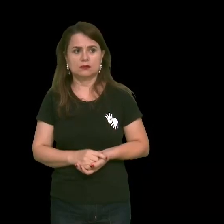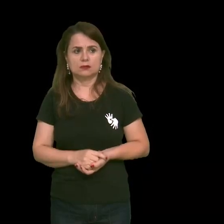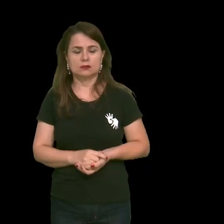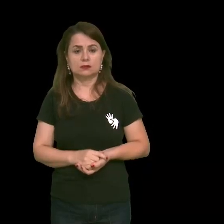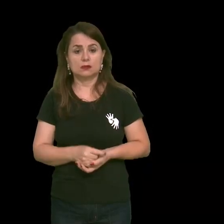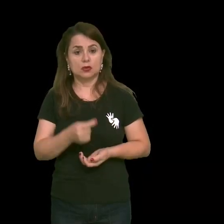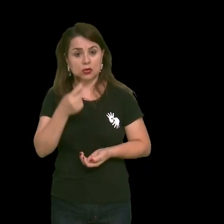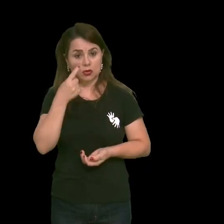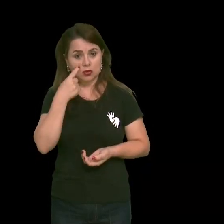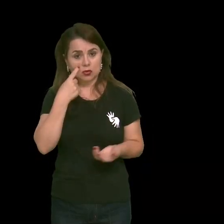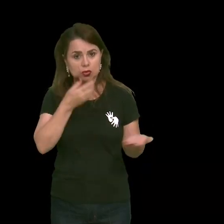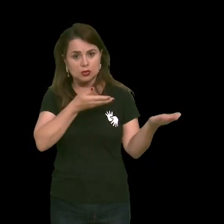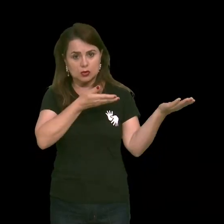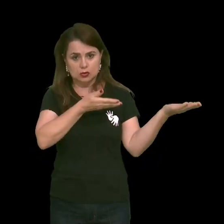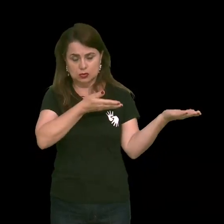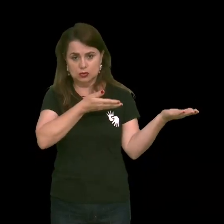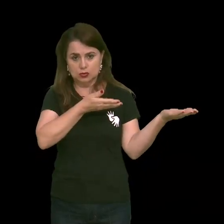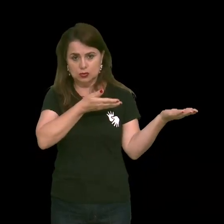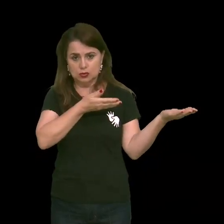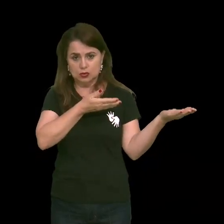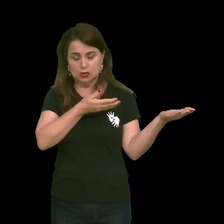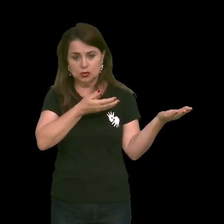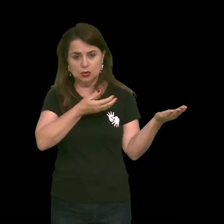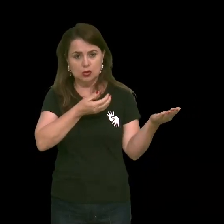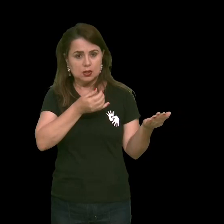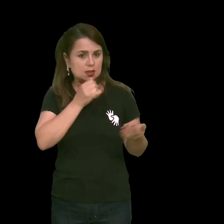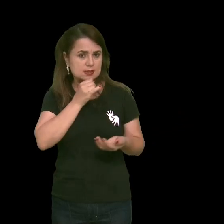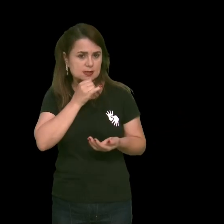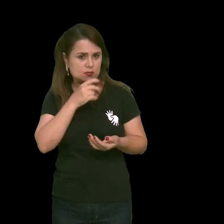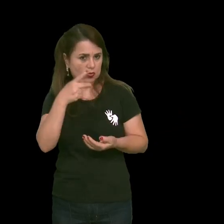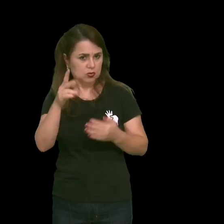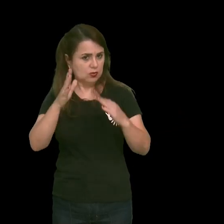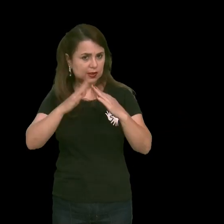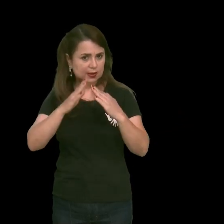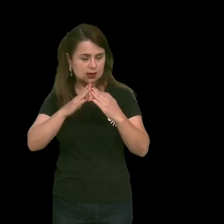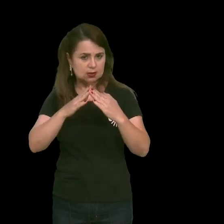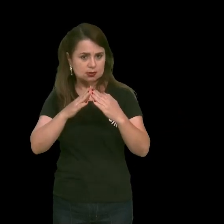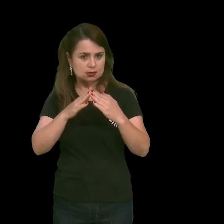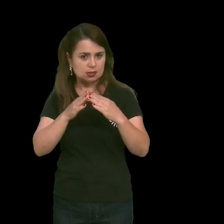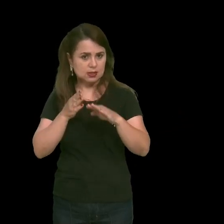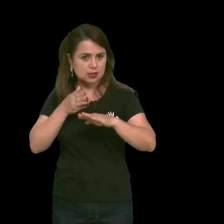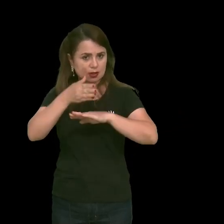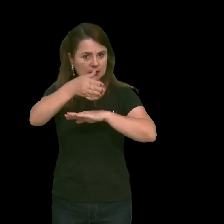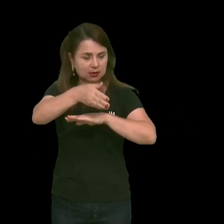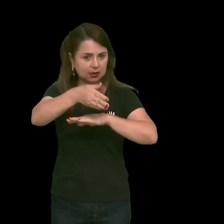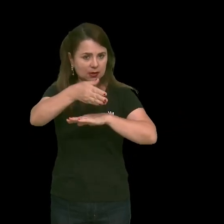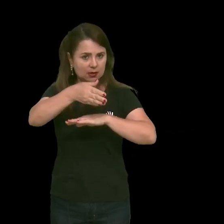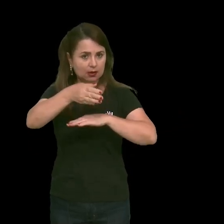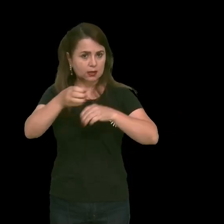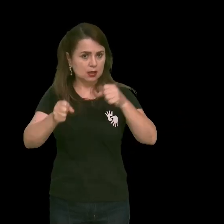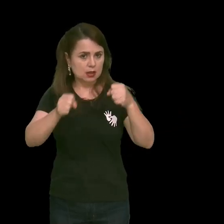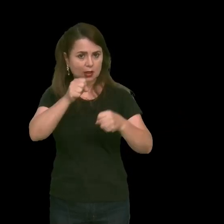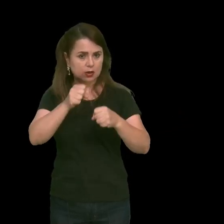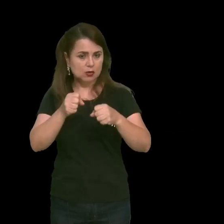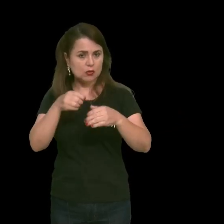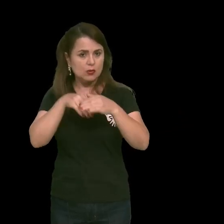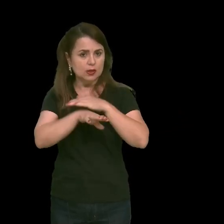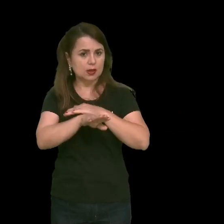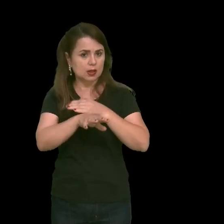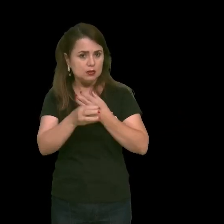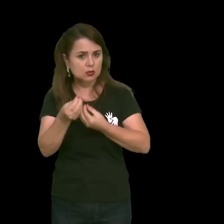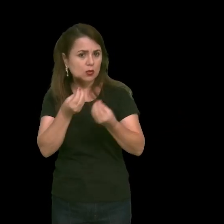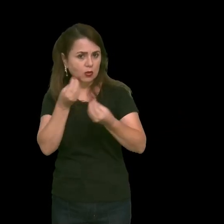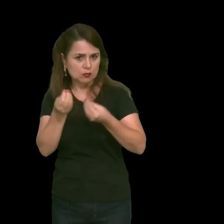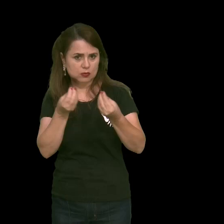Olha isso Imagine você morando aí como você vai entrar na garagem da sua casa é na cidade de